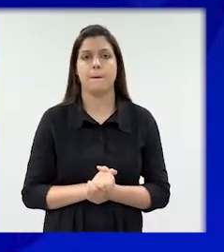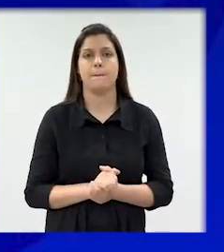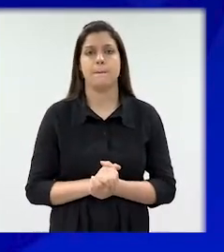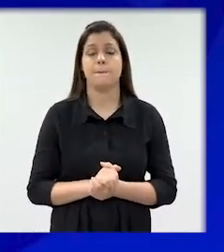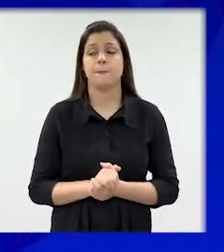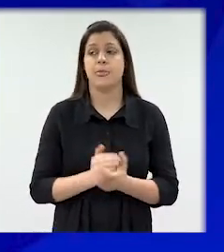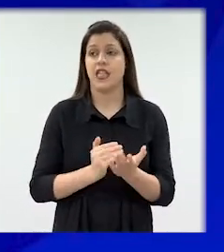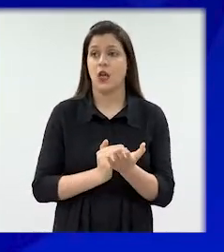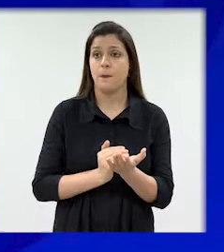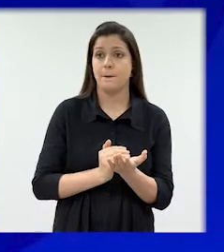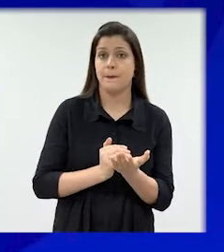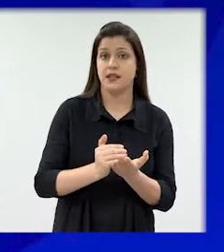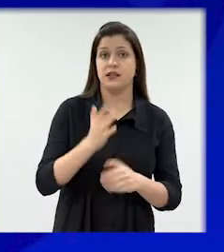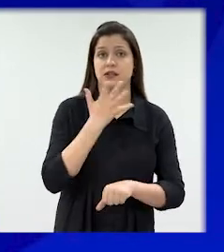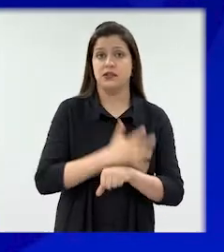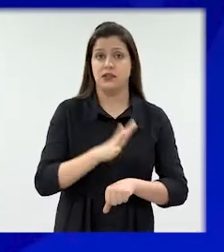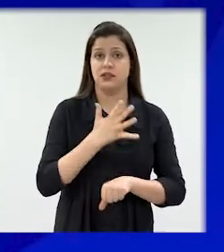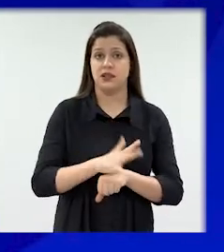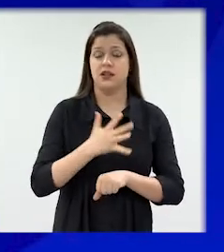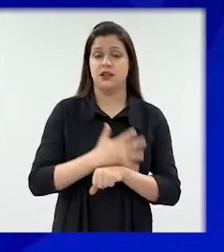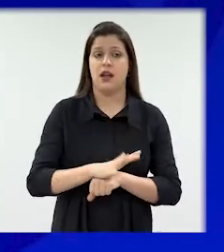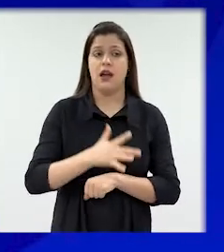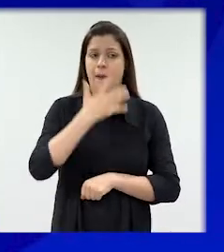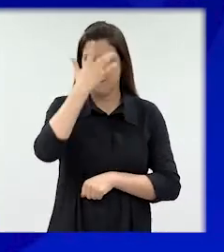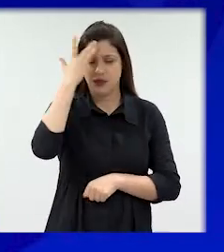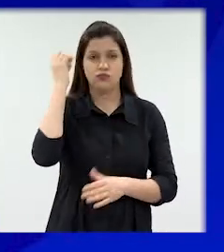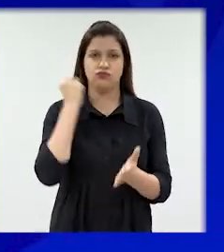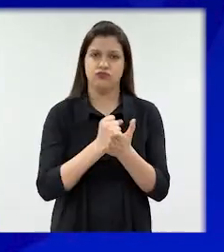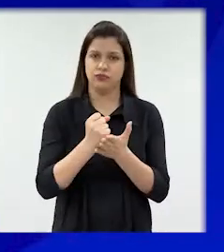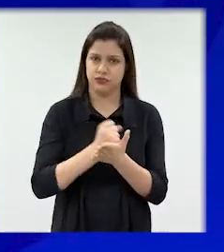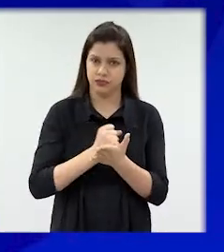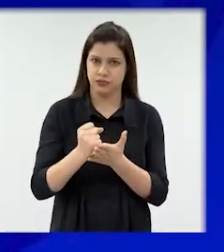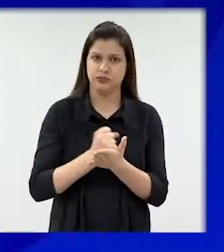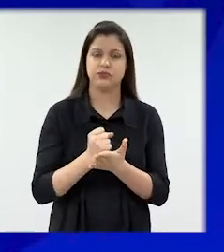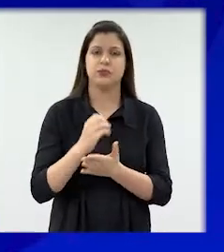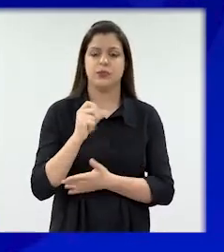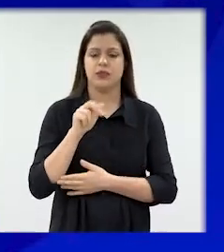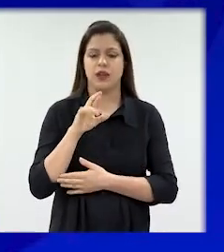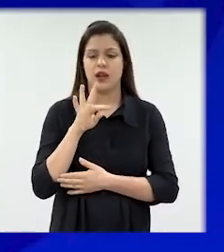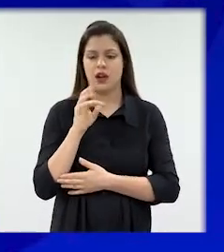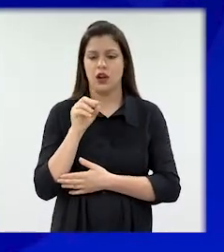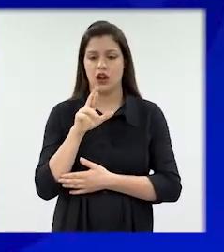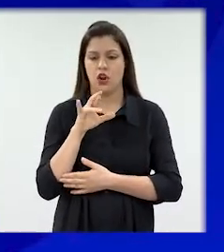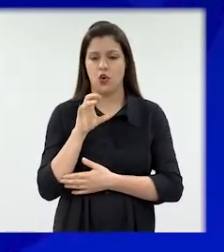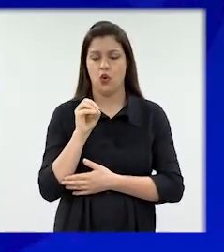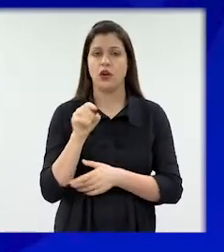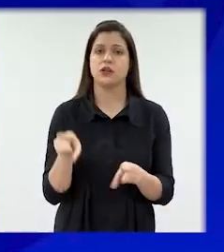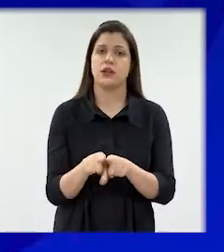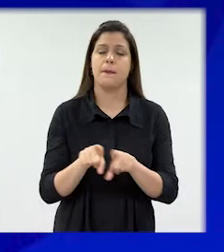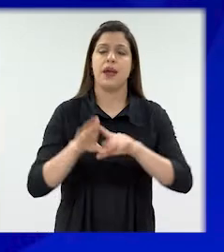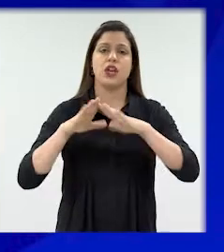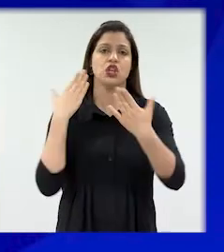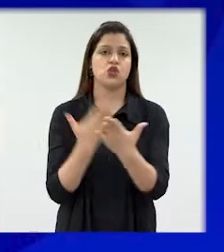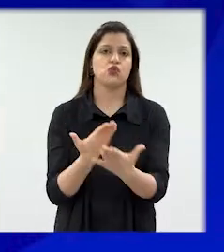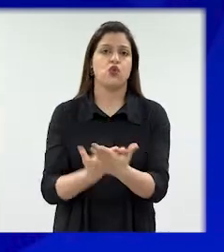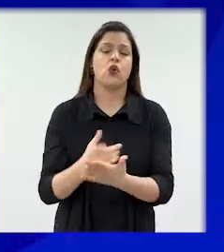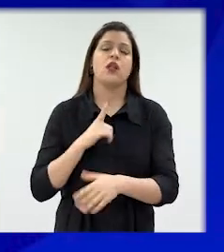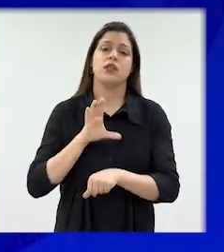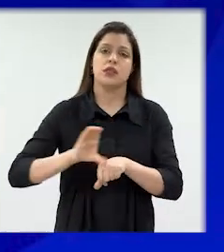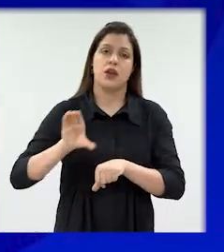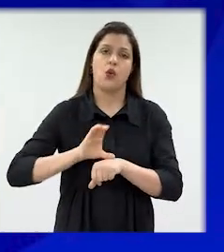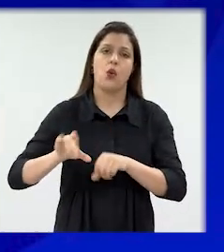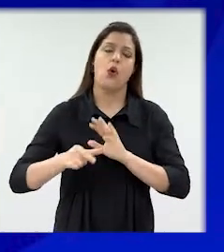urnas, começando a treinar o pessoal dos cartórios, a escola judiciária também já está realizando